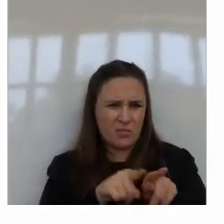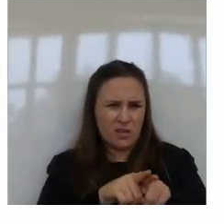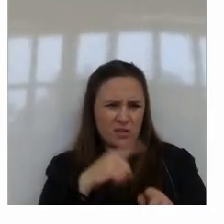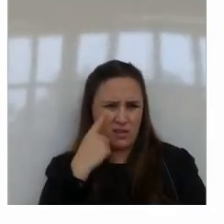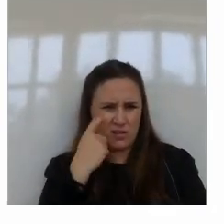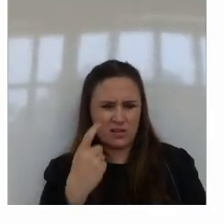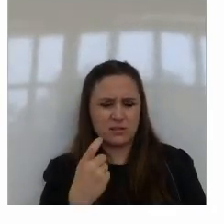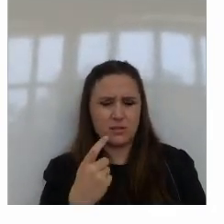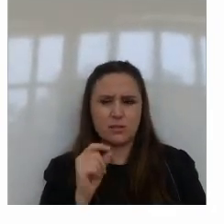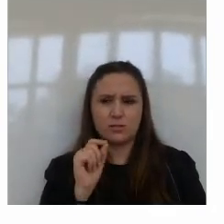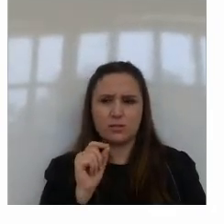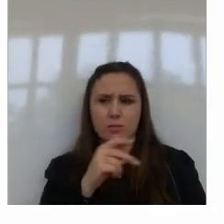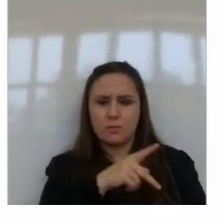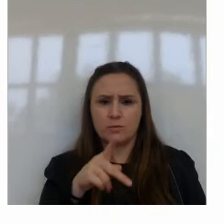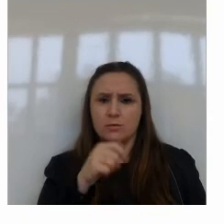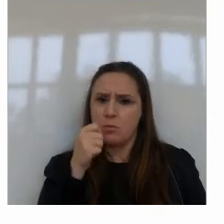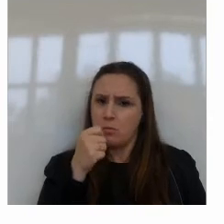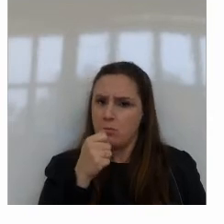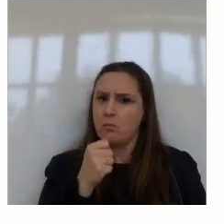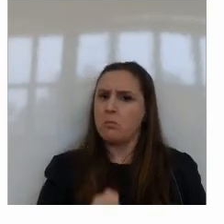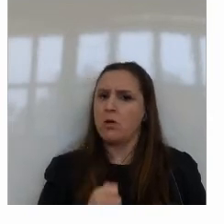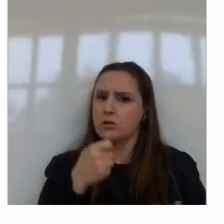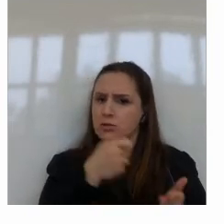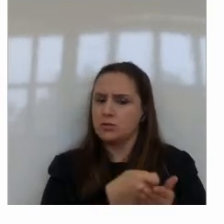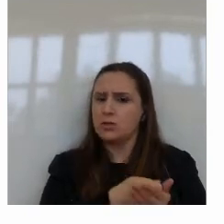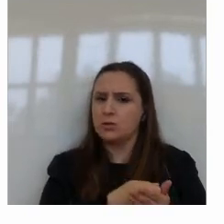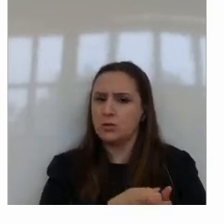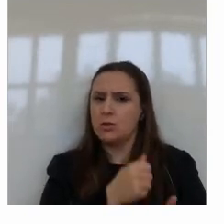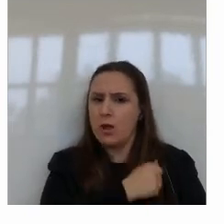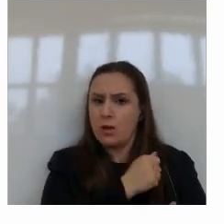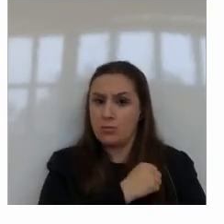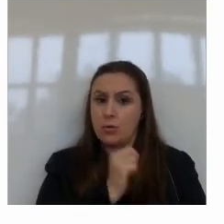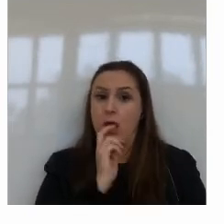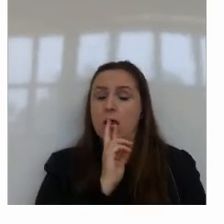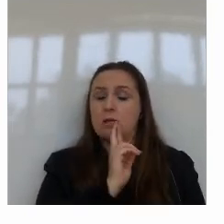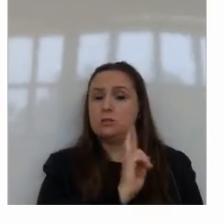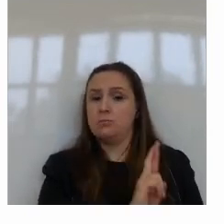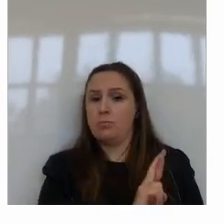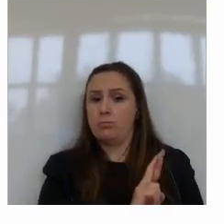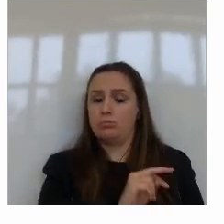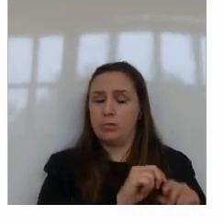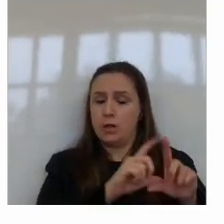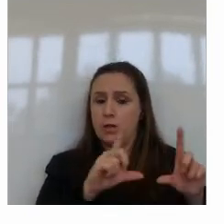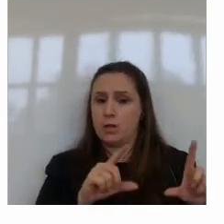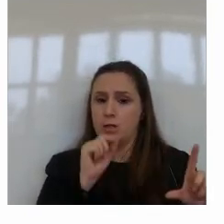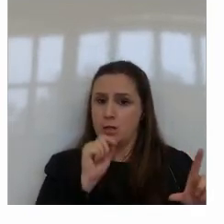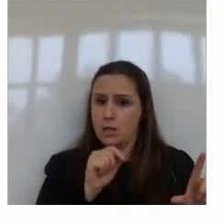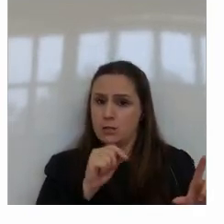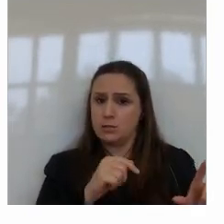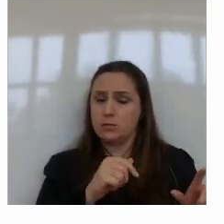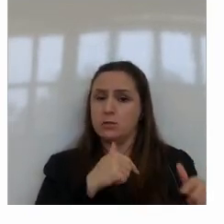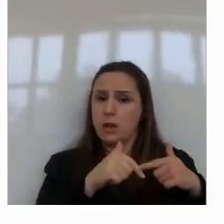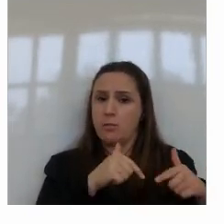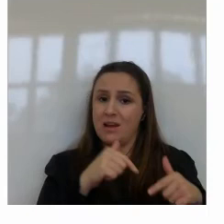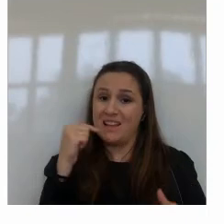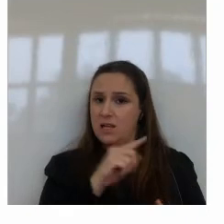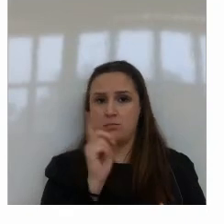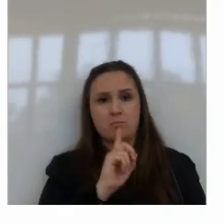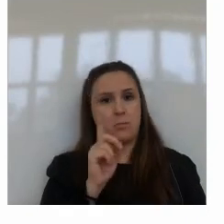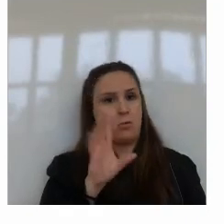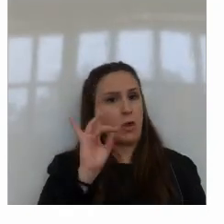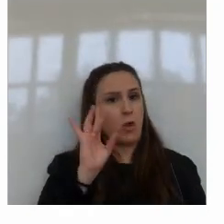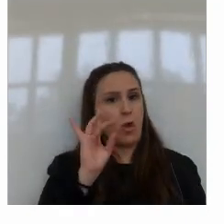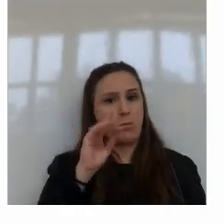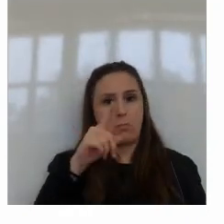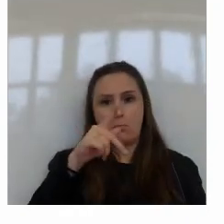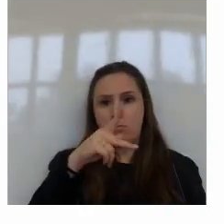dizendo. E essa outra aqui também é muito interessante, que o professor pode exigir que o aluno preencha uma caixa de seleção no próprio Moodle,